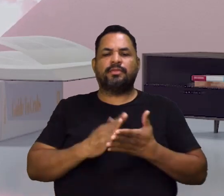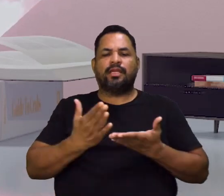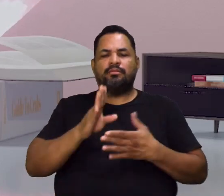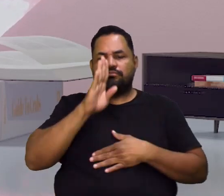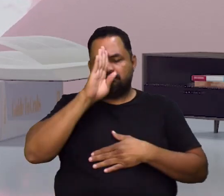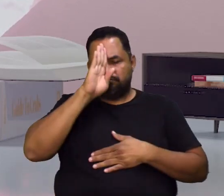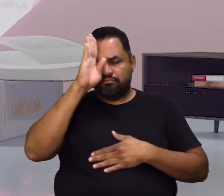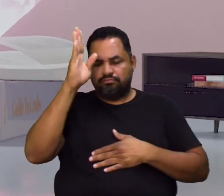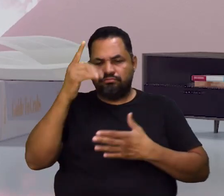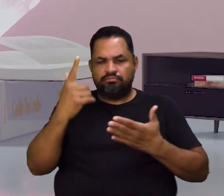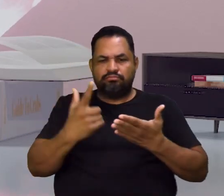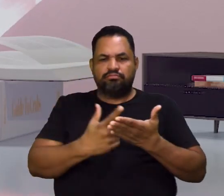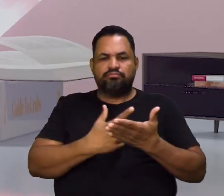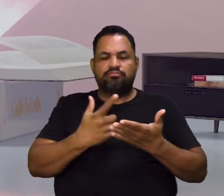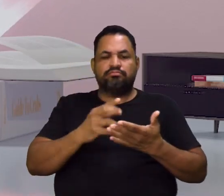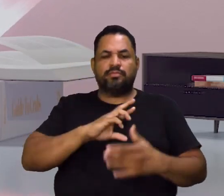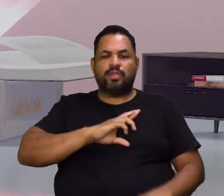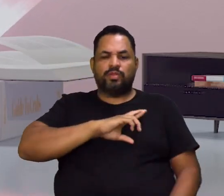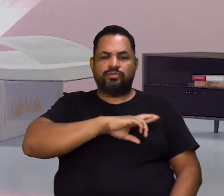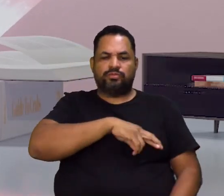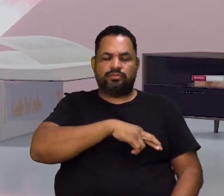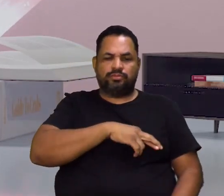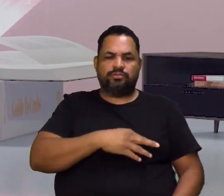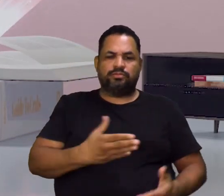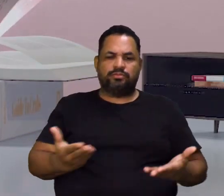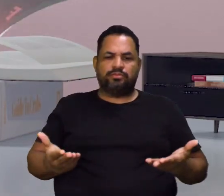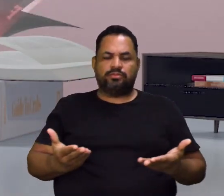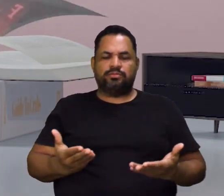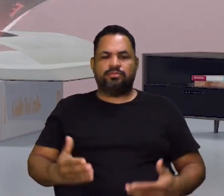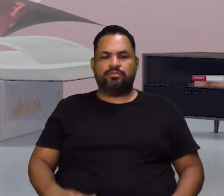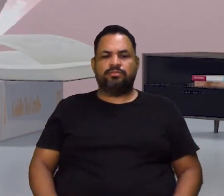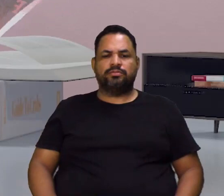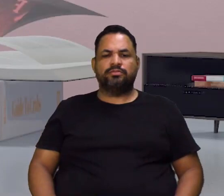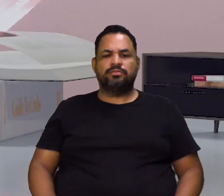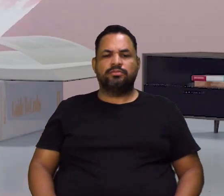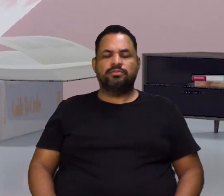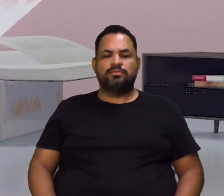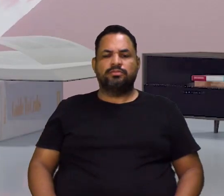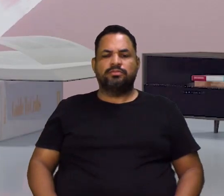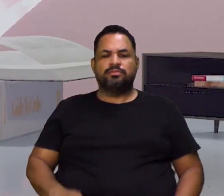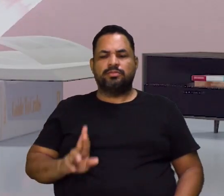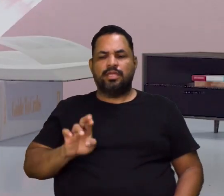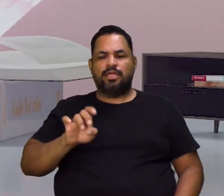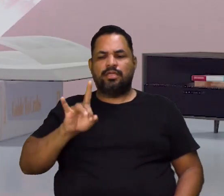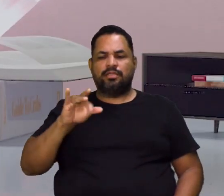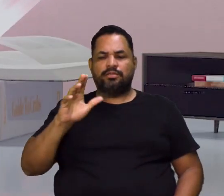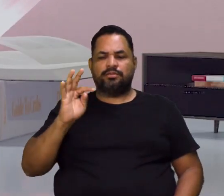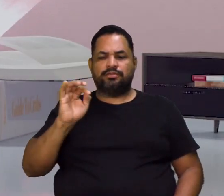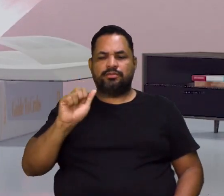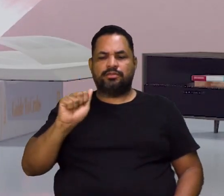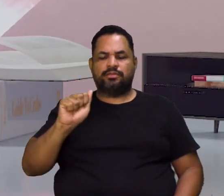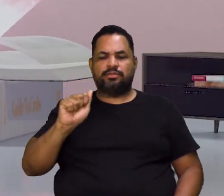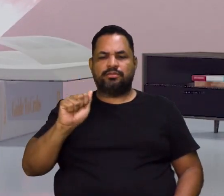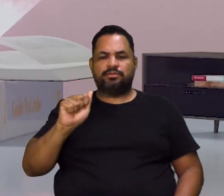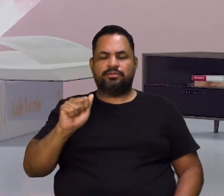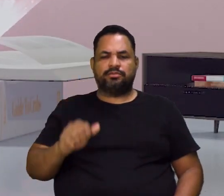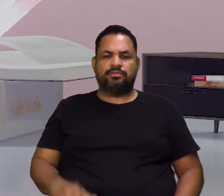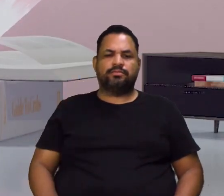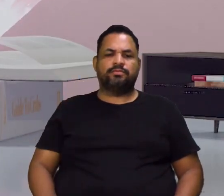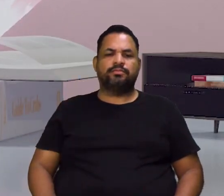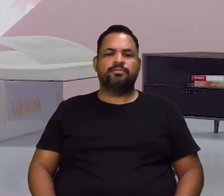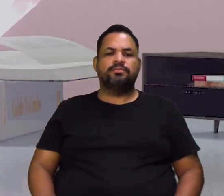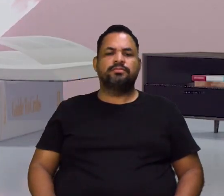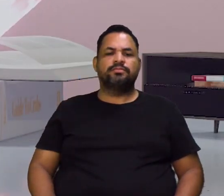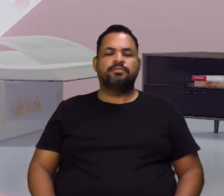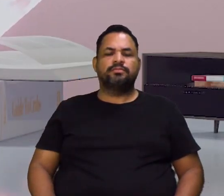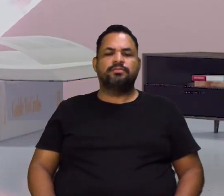se destaca na obra nos romance né do realista né Ele é considerado realista